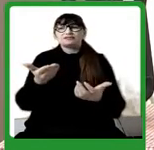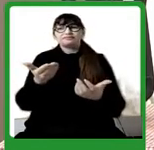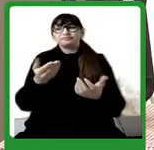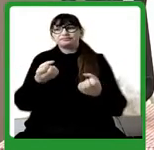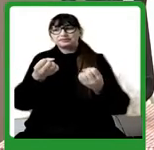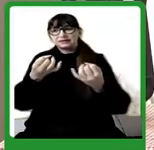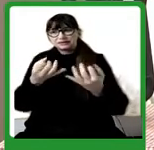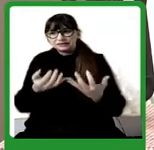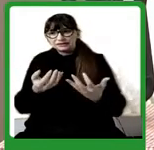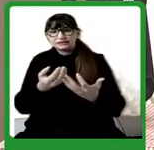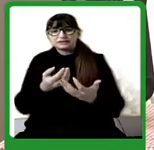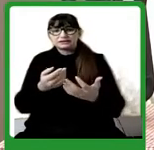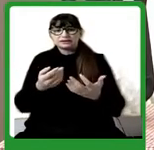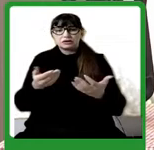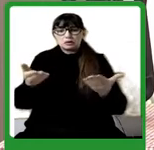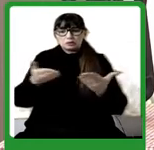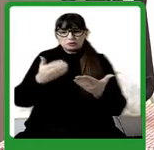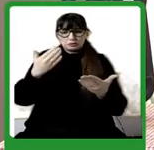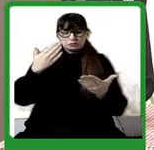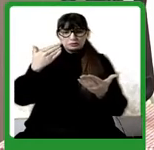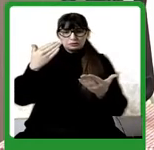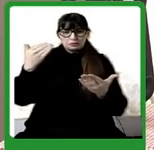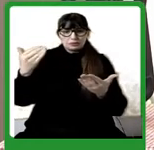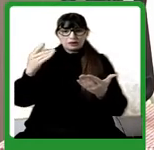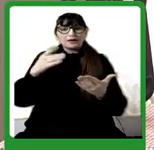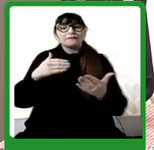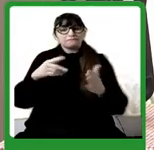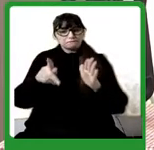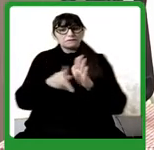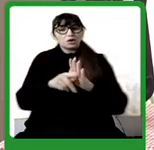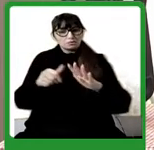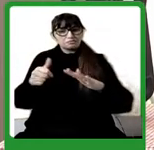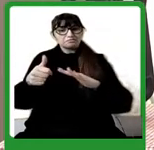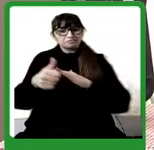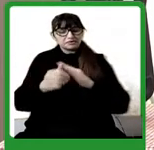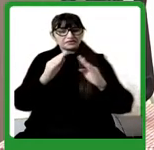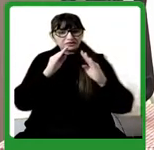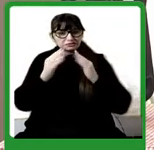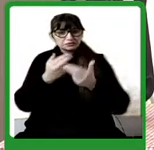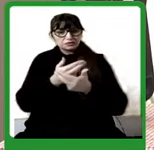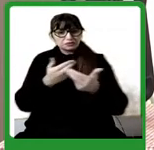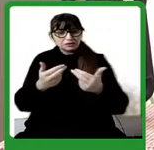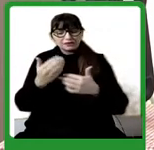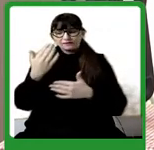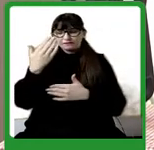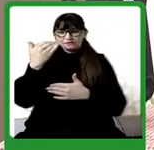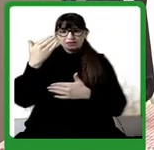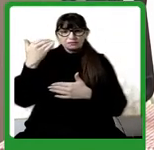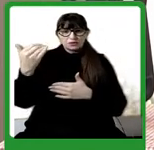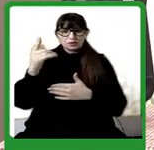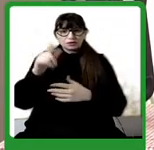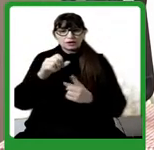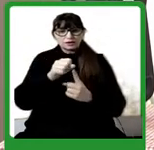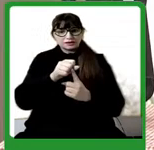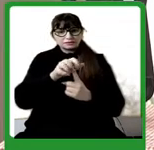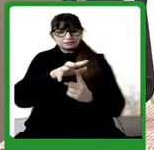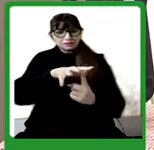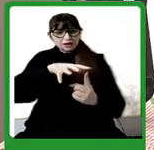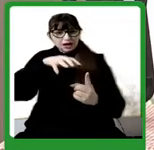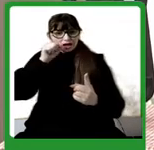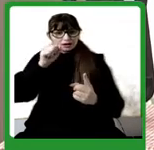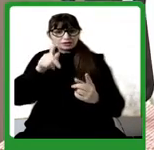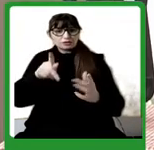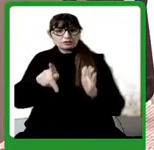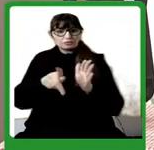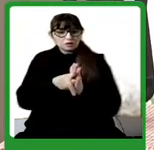hoje se tornou um fenômeno nas redes sociais e nos palcos. Ele é inspirado nos descendentes italianos, de